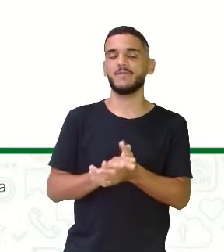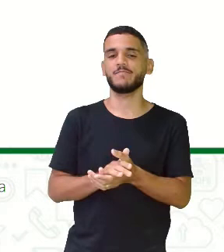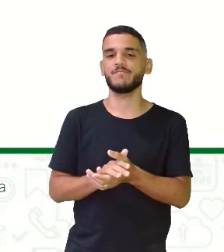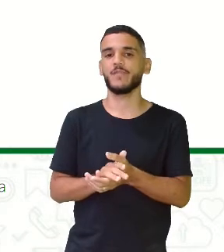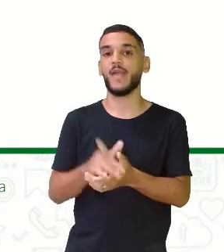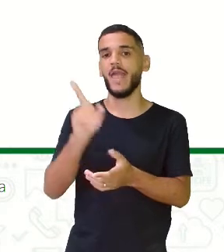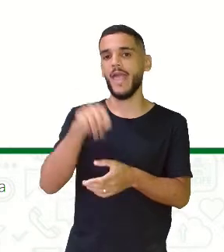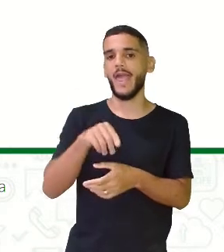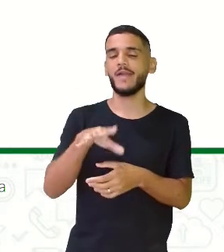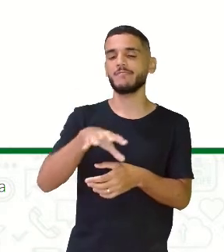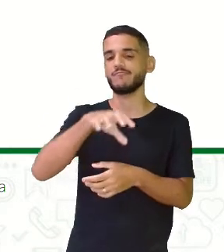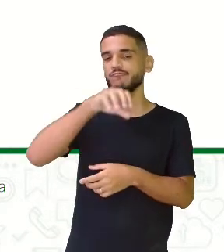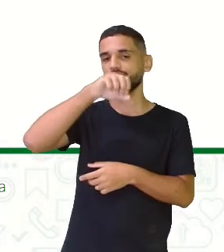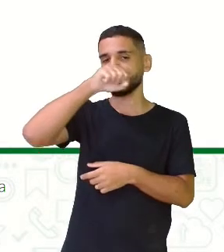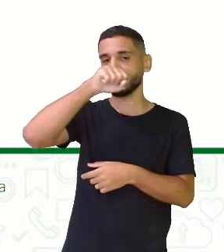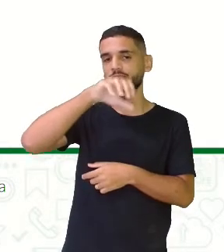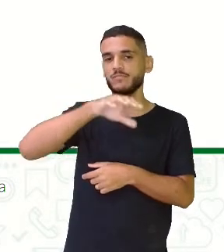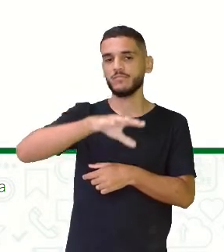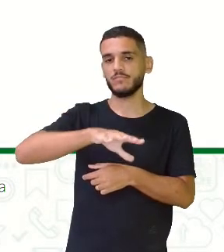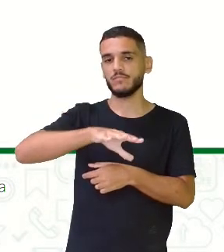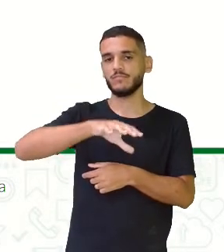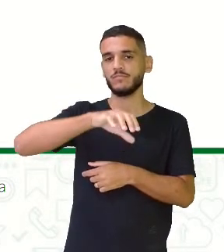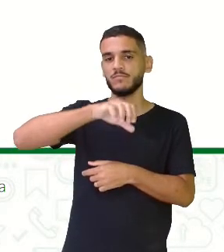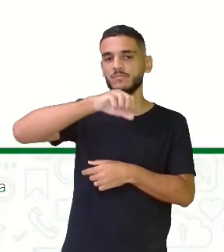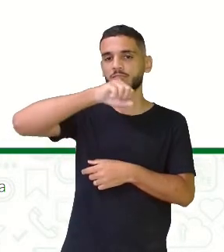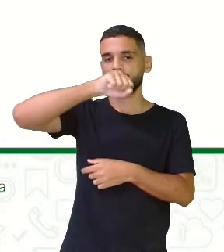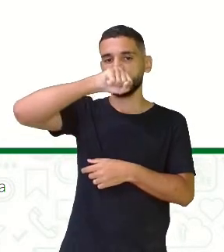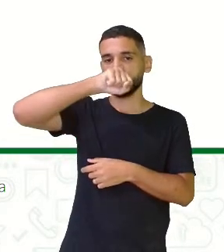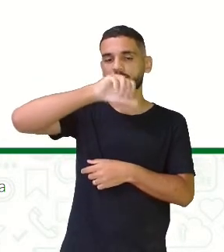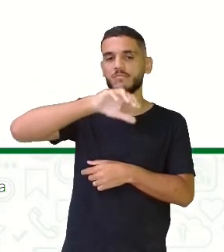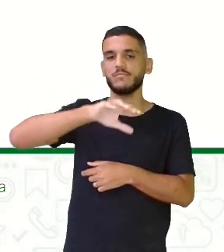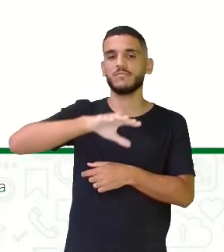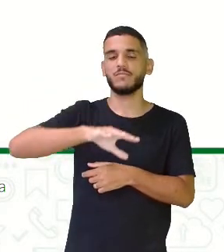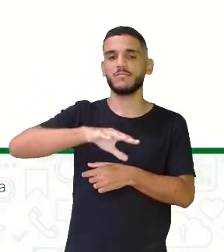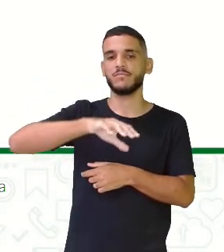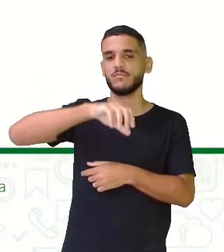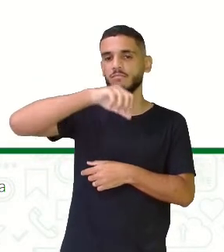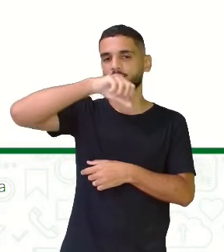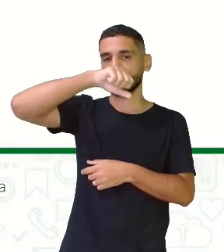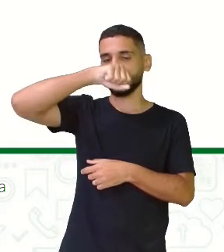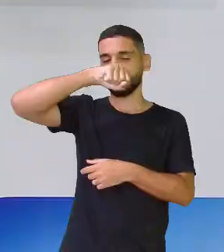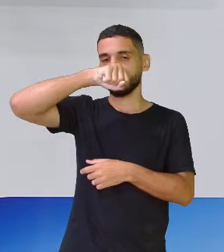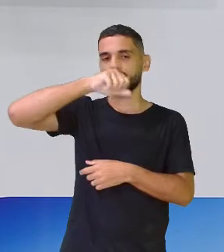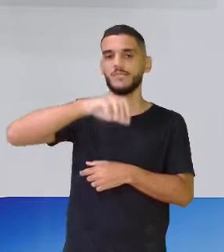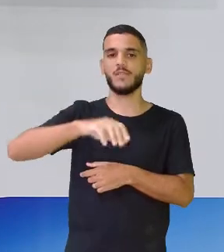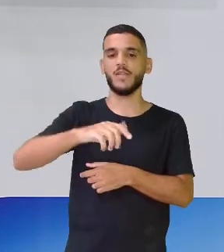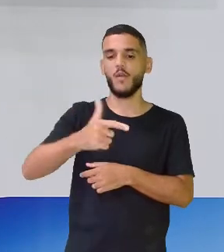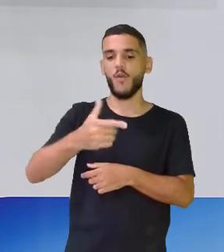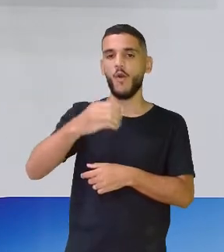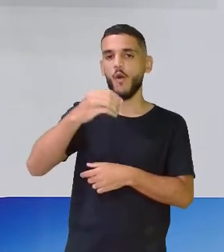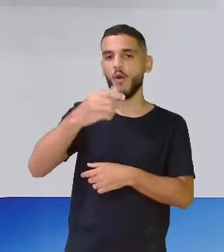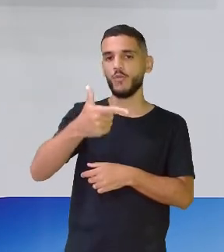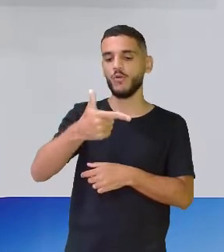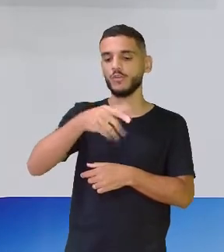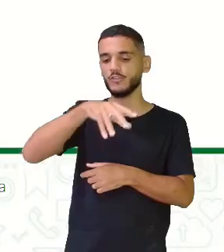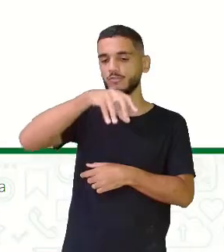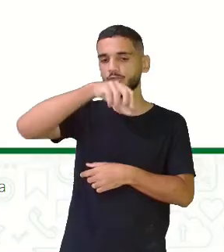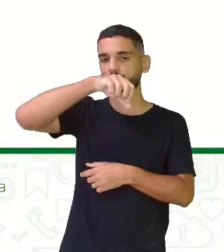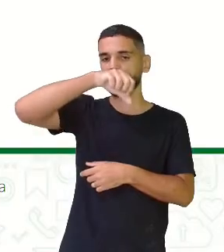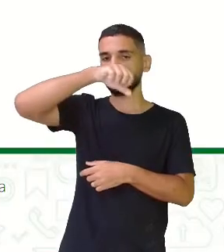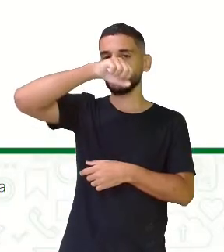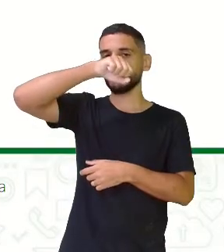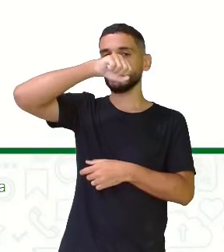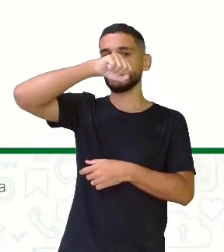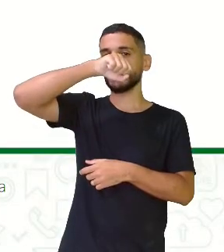oxigênio necessário para as células do corpo e elimina o gás carbônico. Então, vocês estão vendo aí uma estrutura dele, né? Que vai